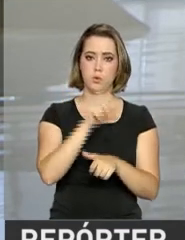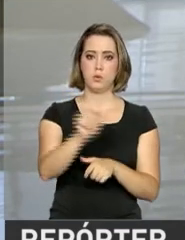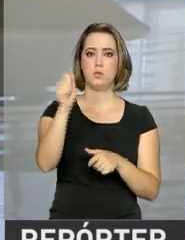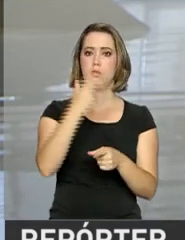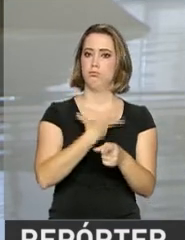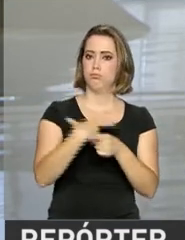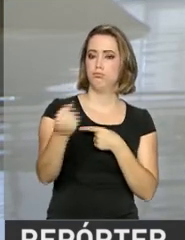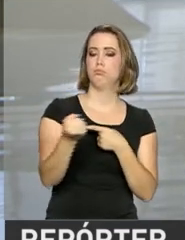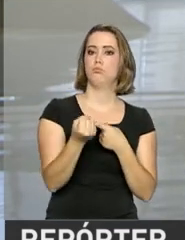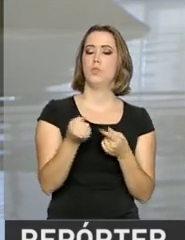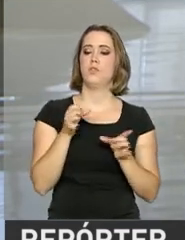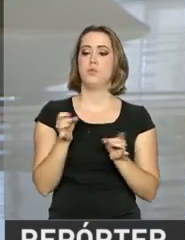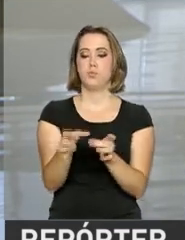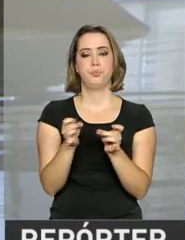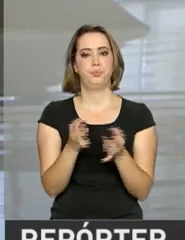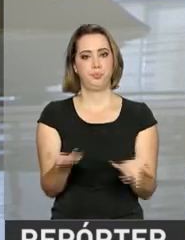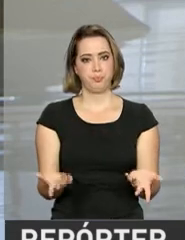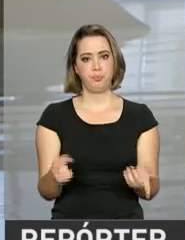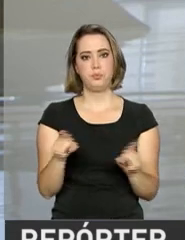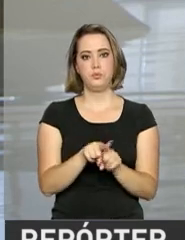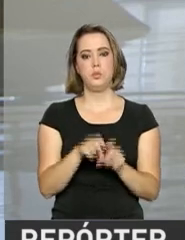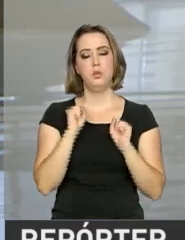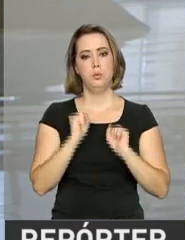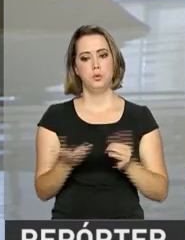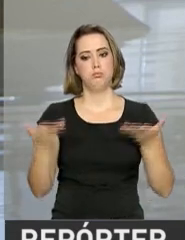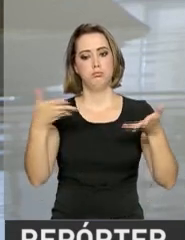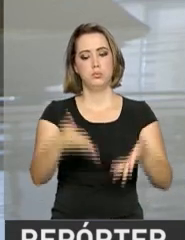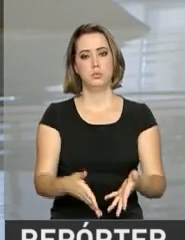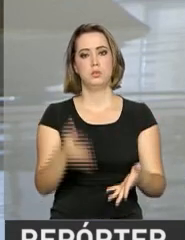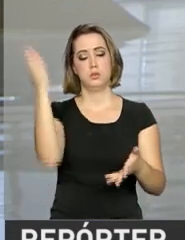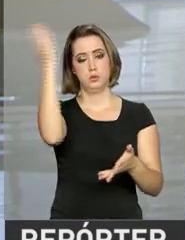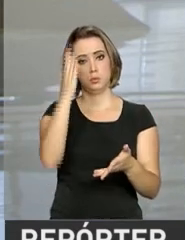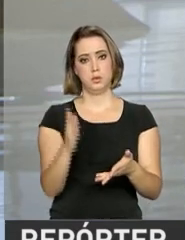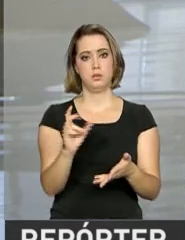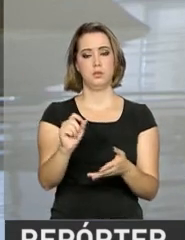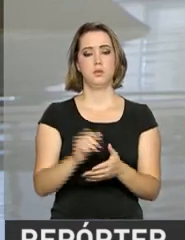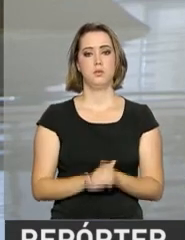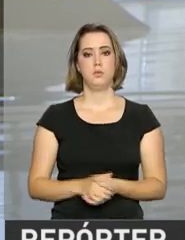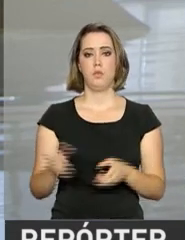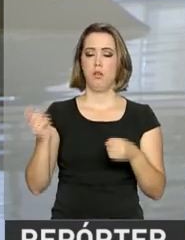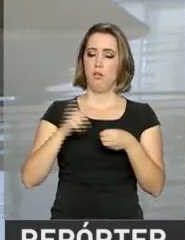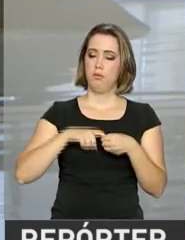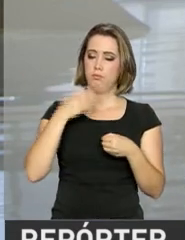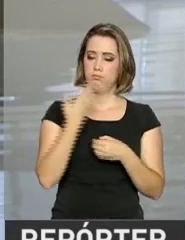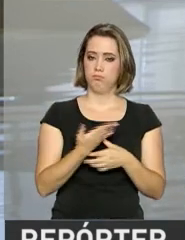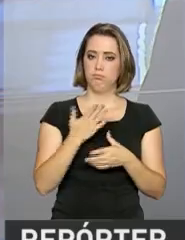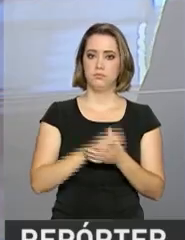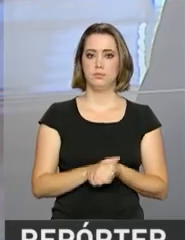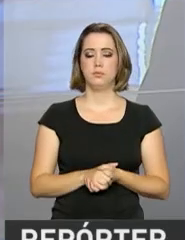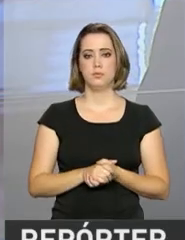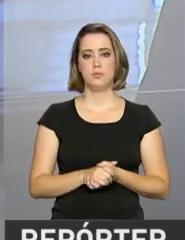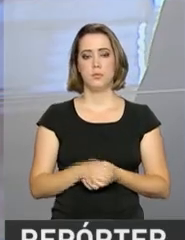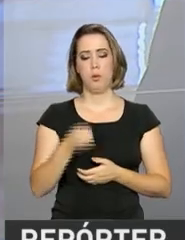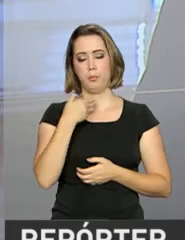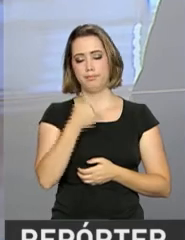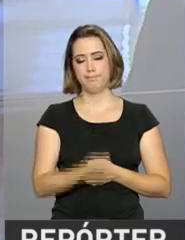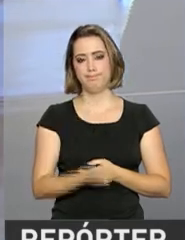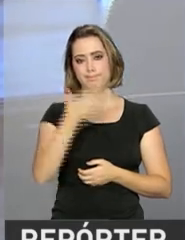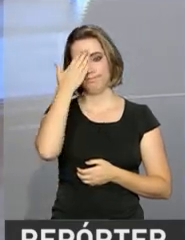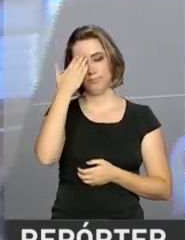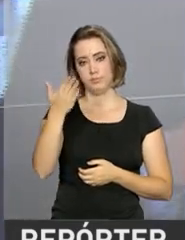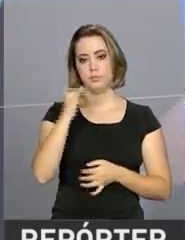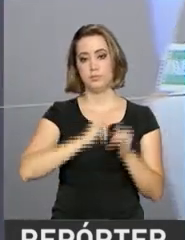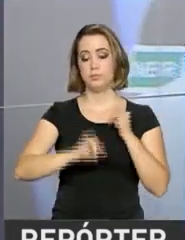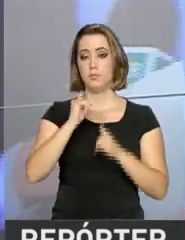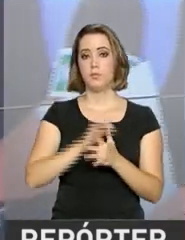essa medida é para garantir a participação da indústria nacional eu voto com você em estúdio roberto tá muito bom obrigado ney por